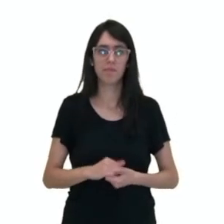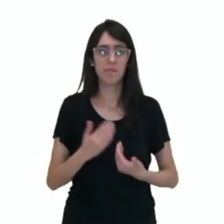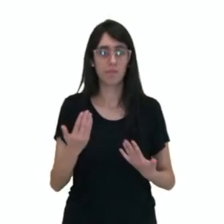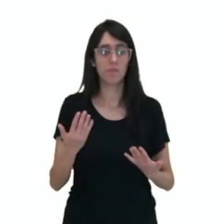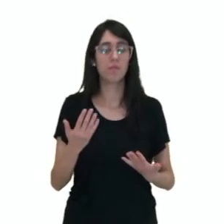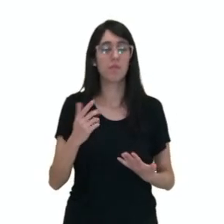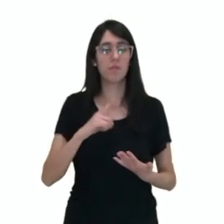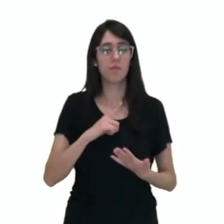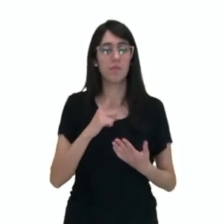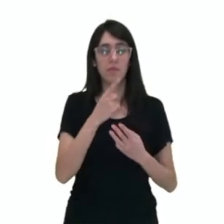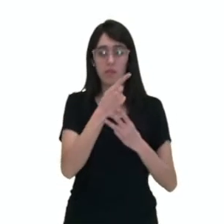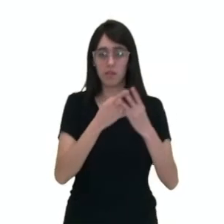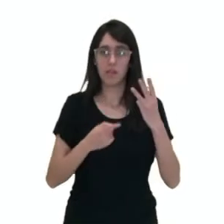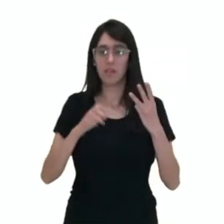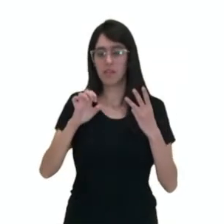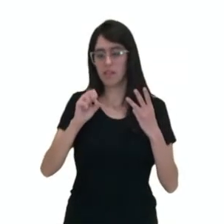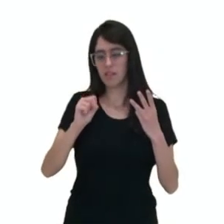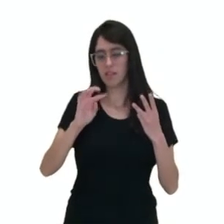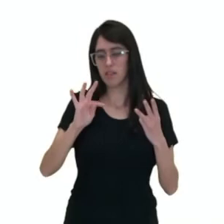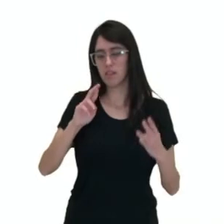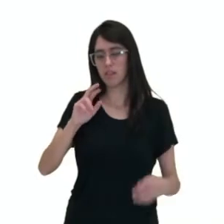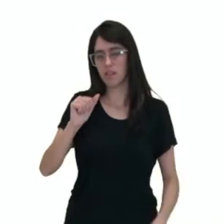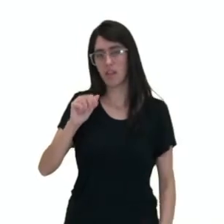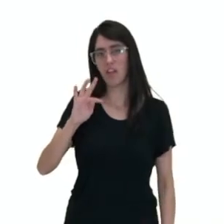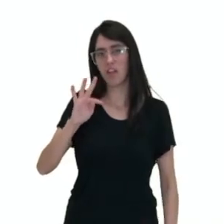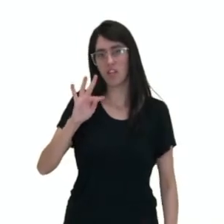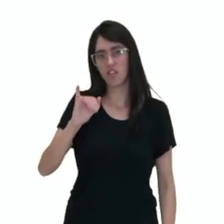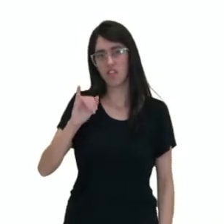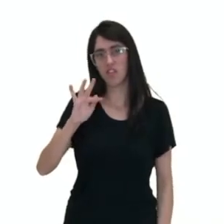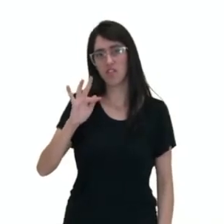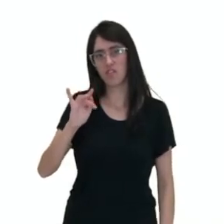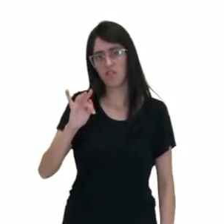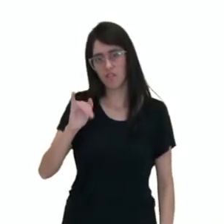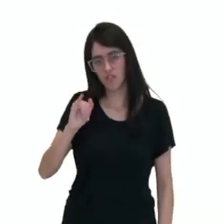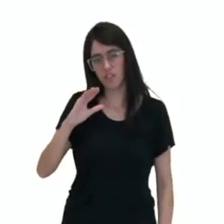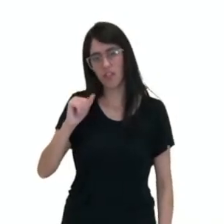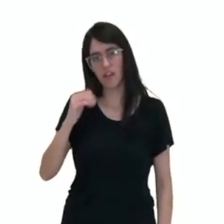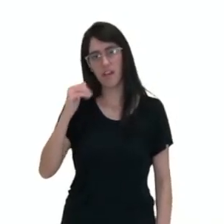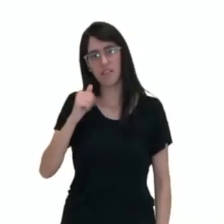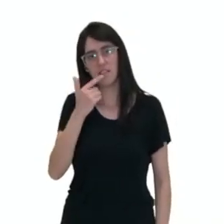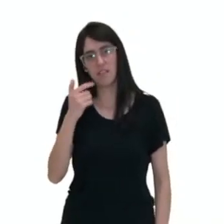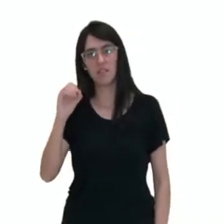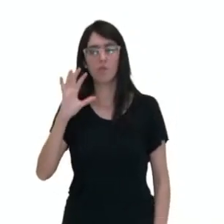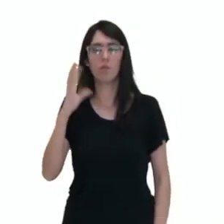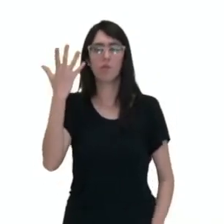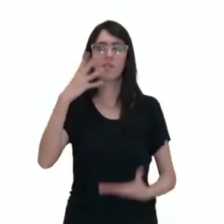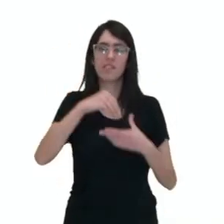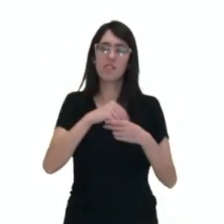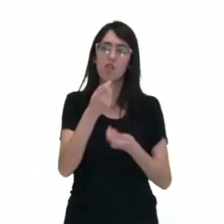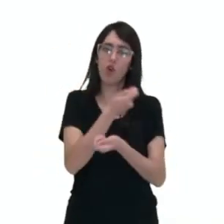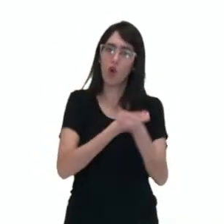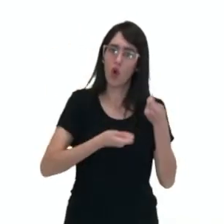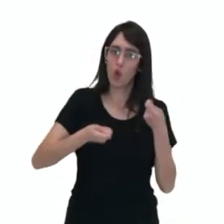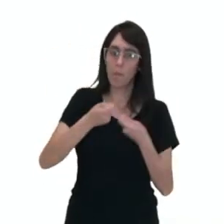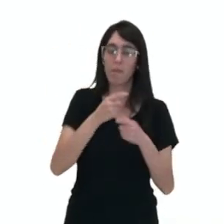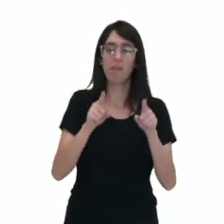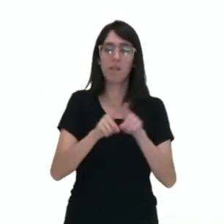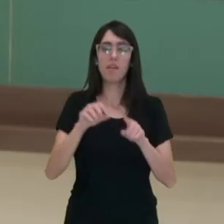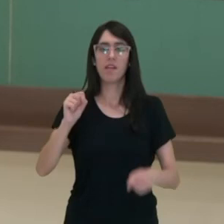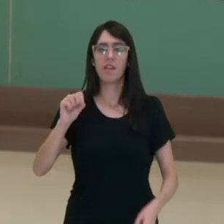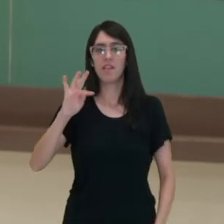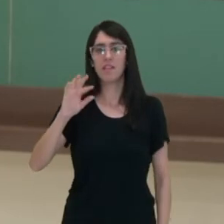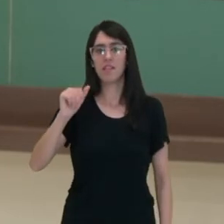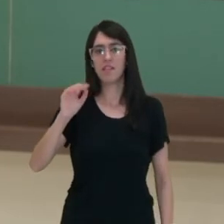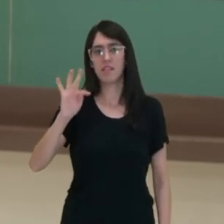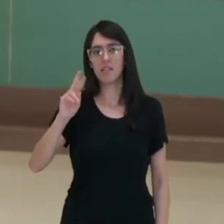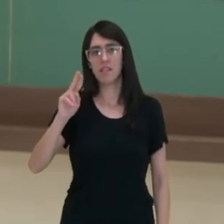estratificações, camadas, vão ocorrer no campo da economia, do status social, que status aquela pessoa desfruta